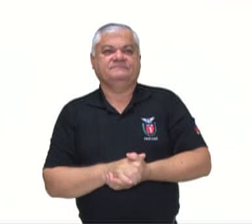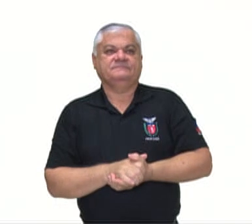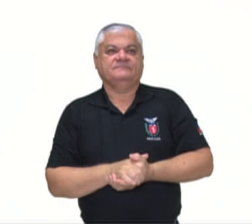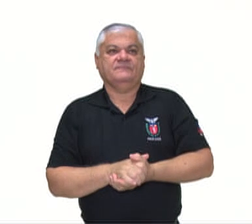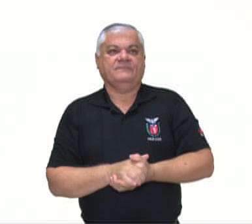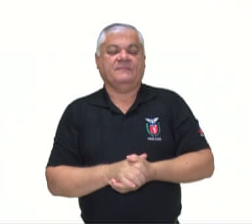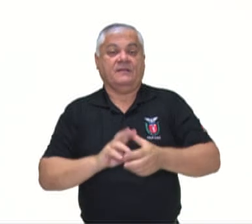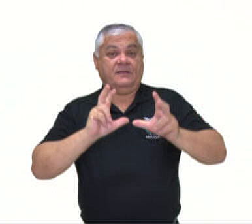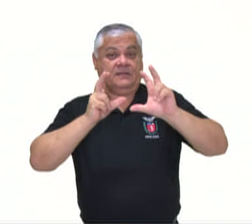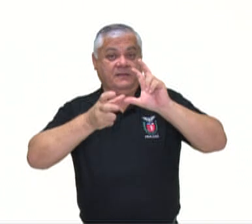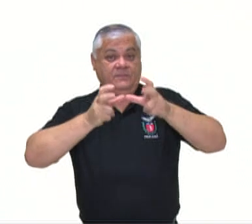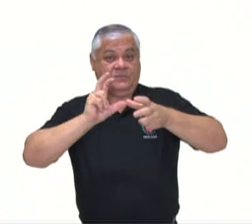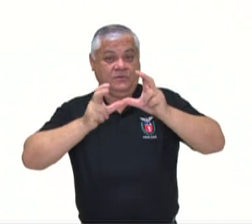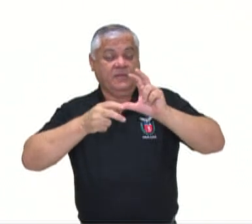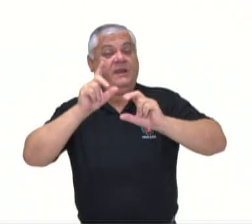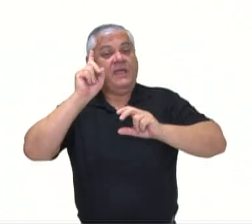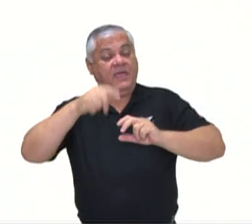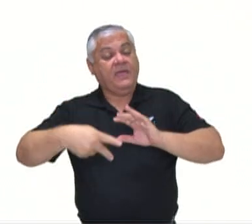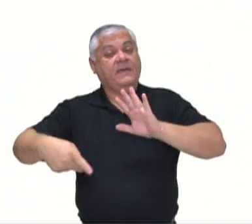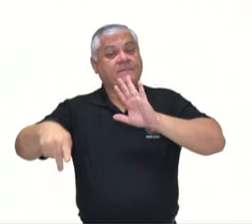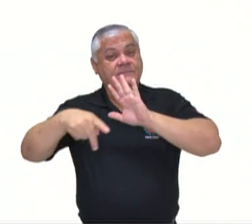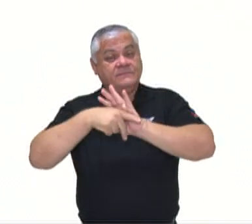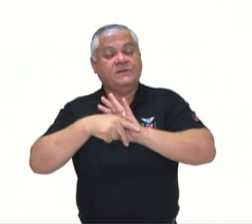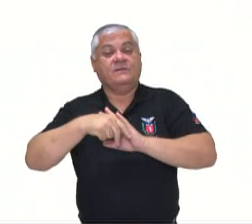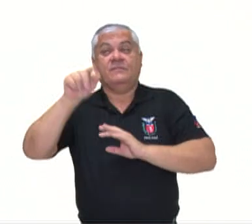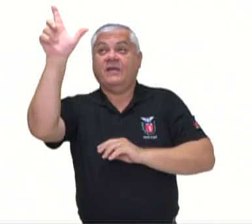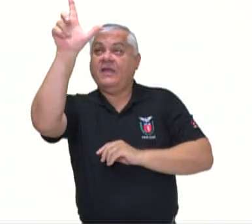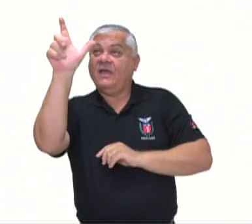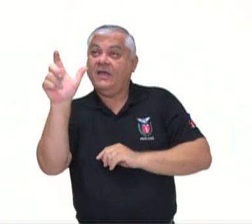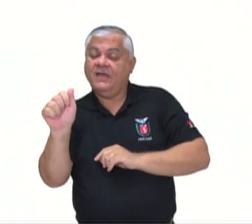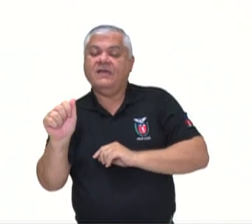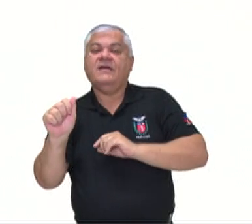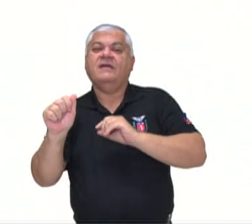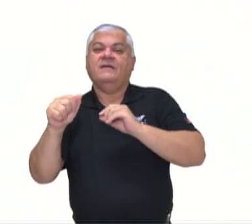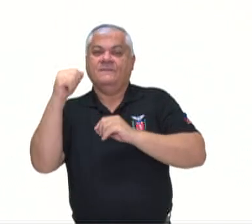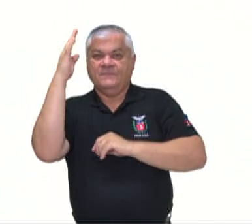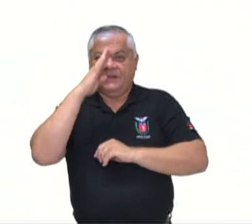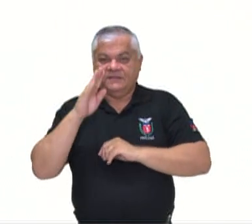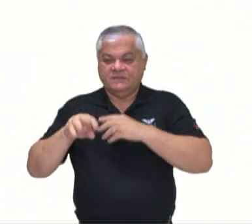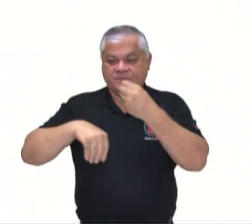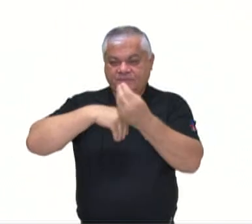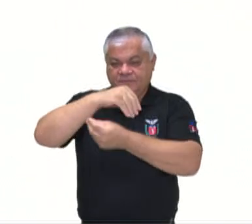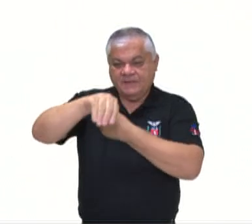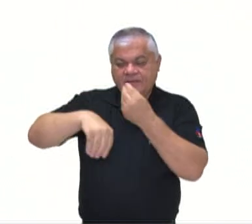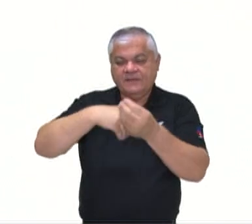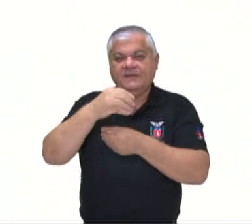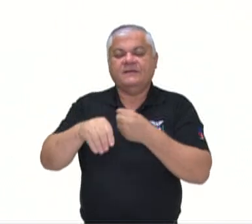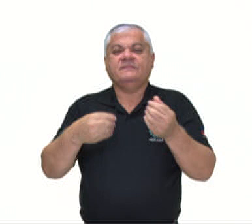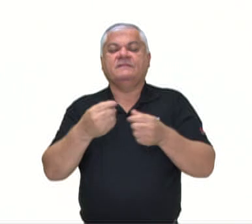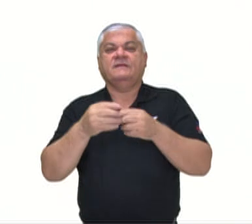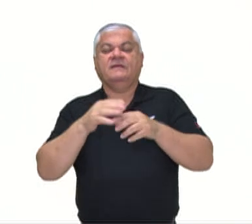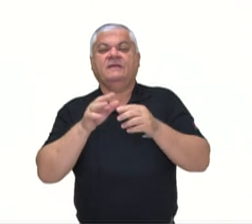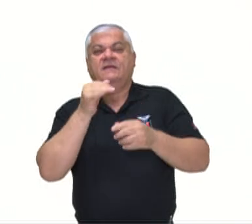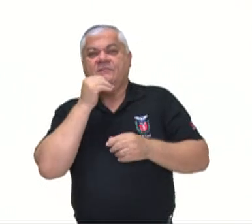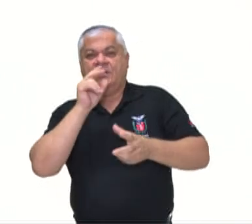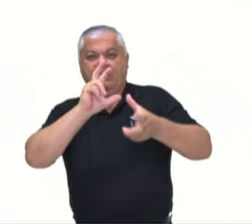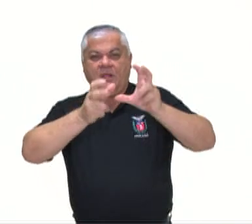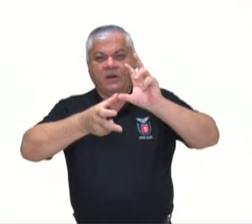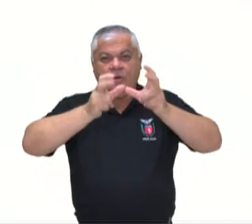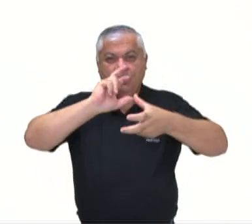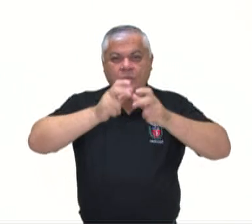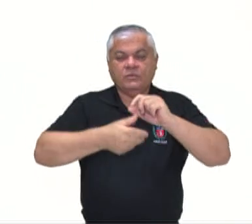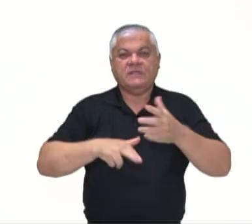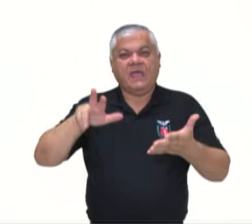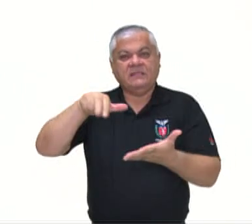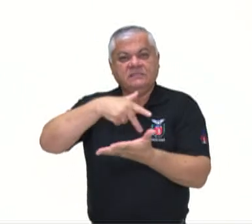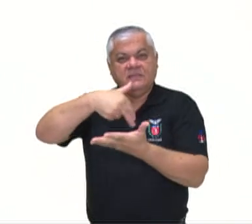uma expressão cultural afro-brasileira que mistura a luta, a dança e o jogo, a cultura